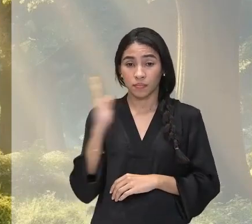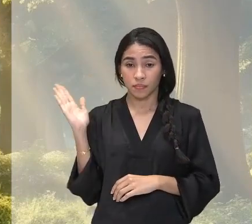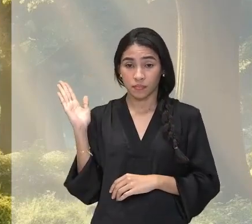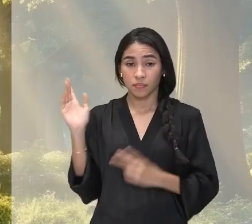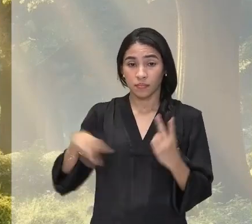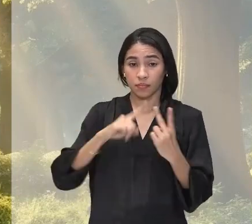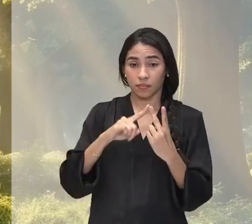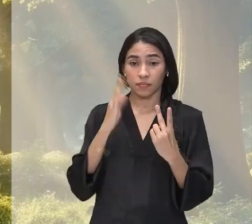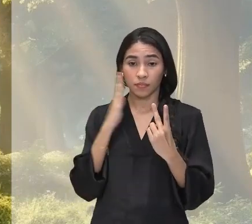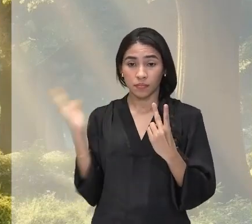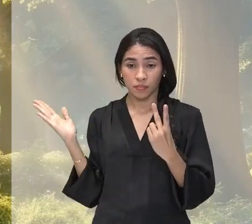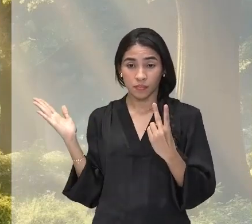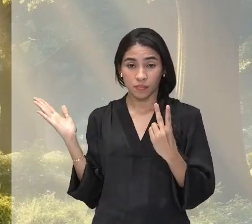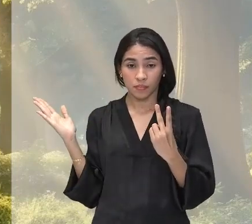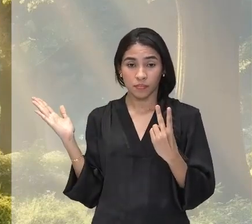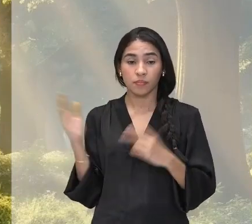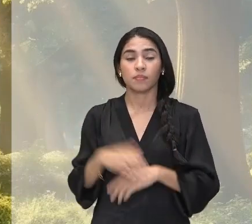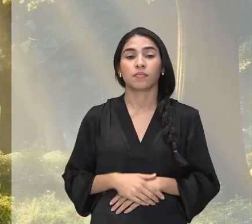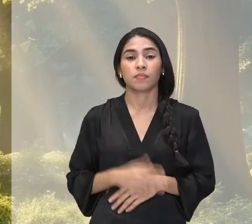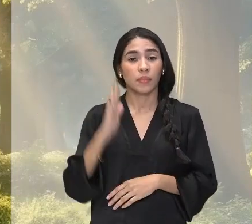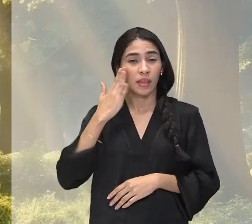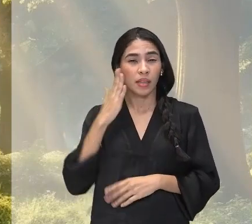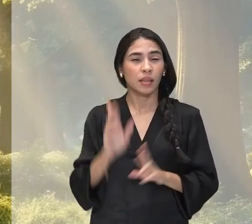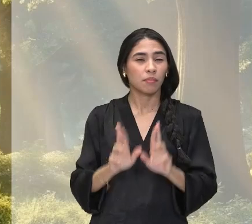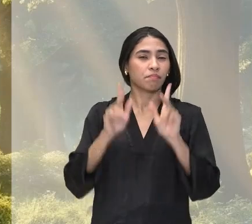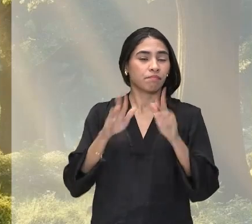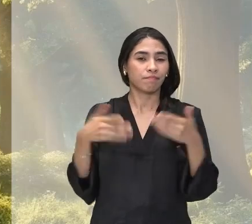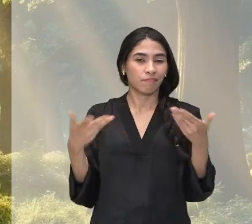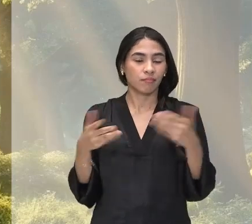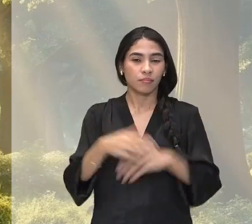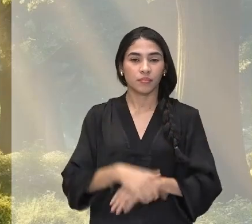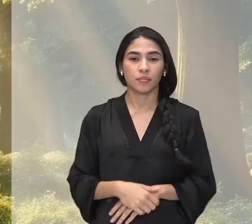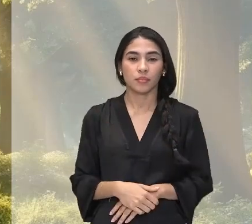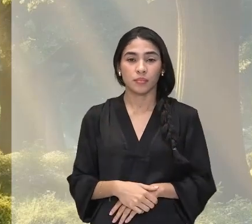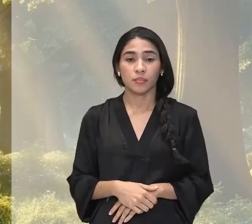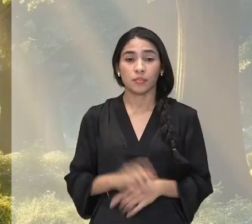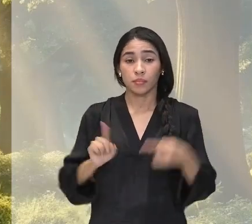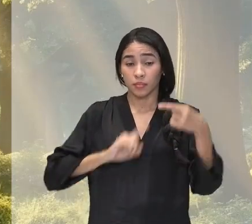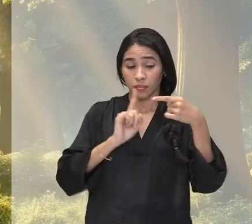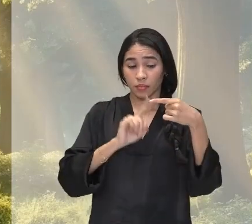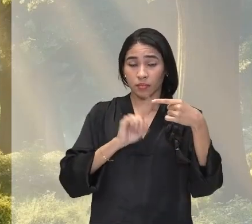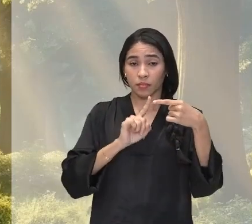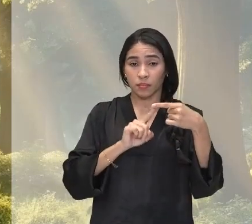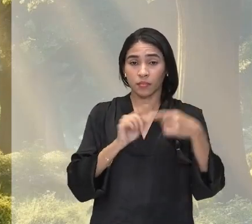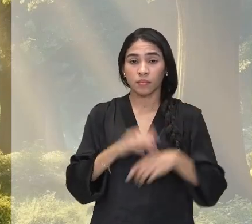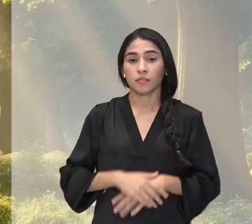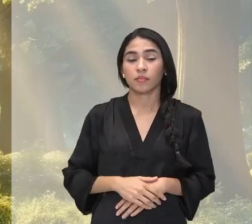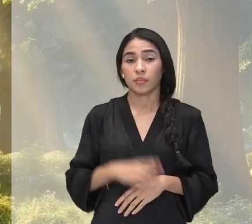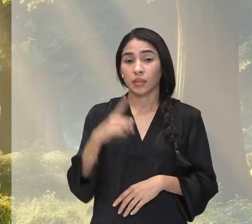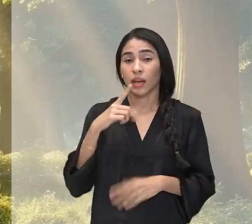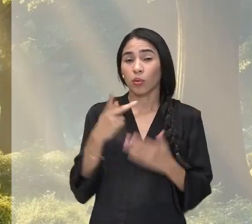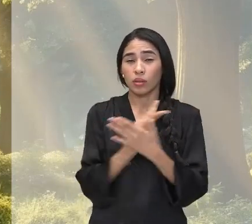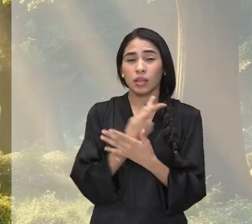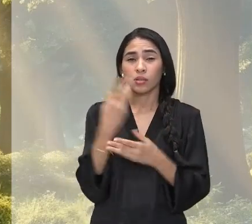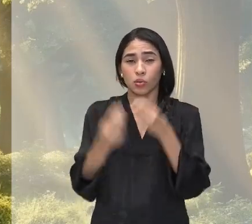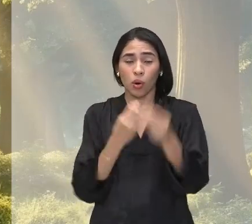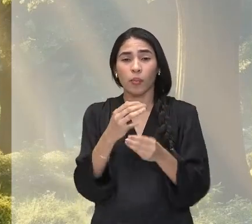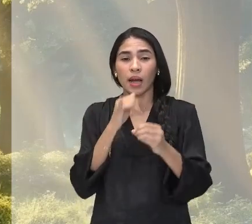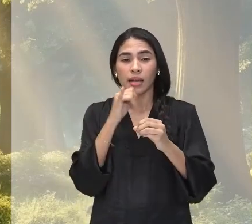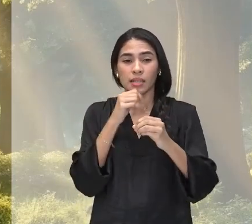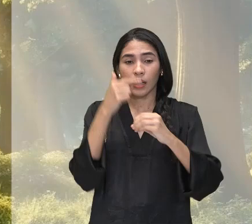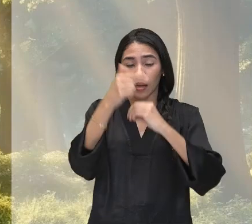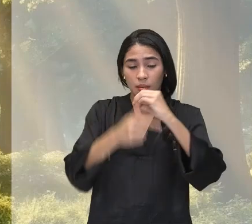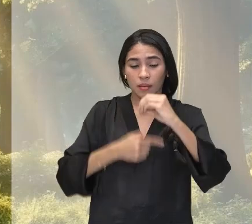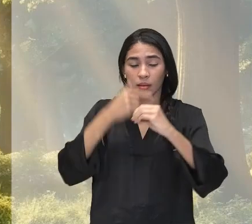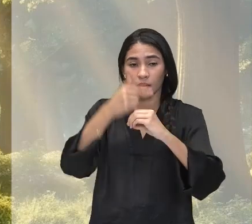nuclear e a fusão nuclear. Vamos entender a diferença entre elas? Na fissão nuclear, acontece a partir